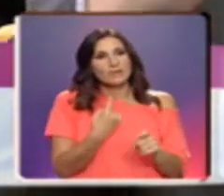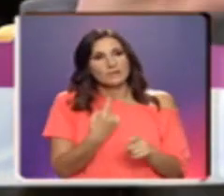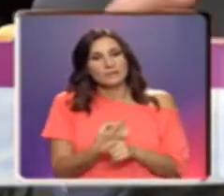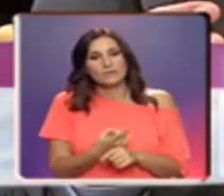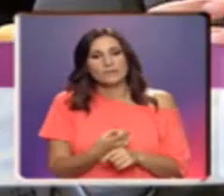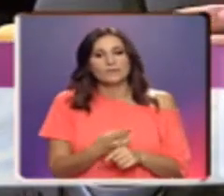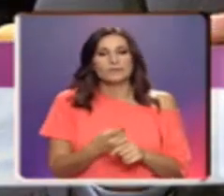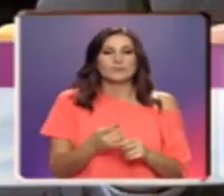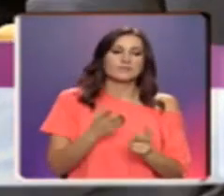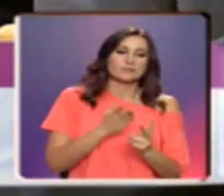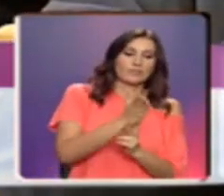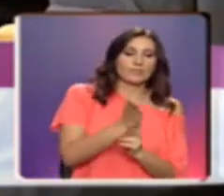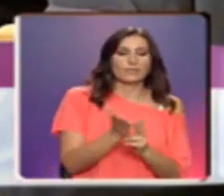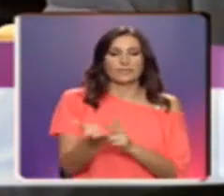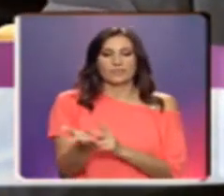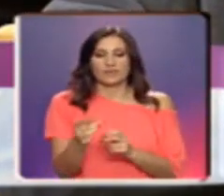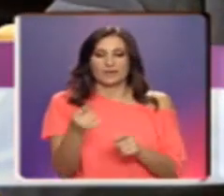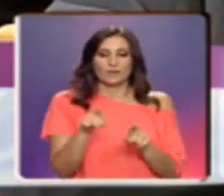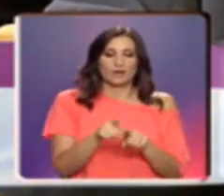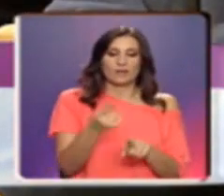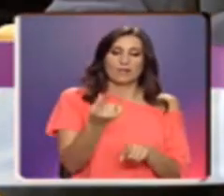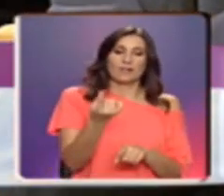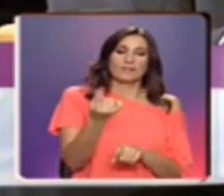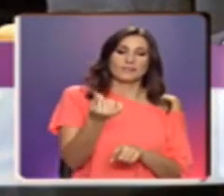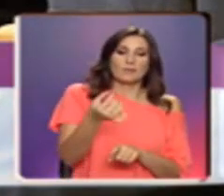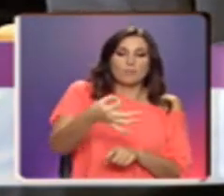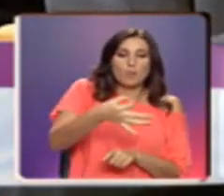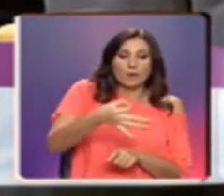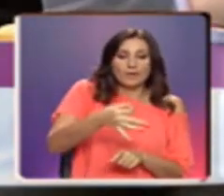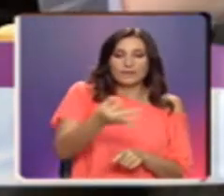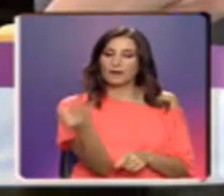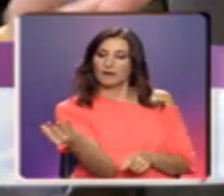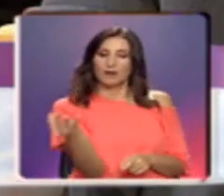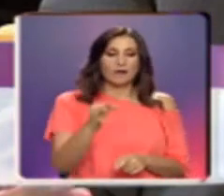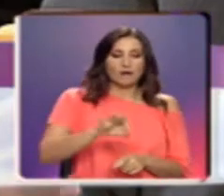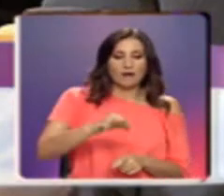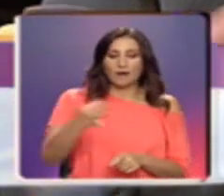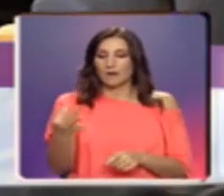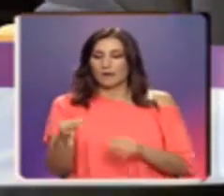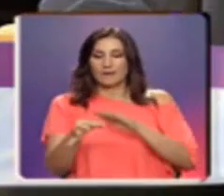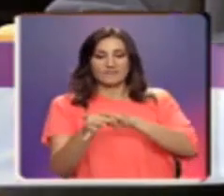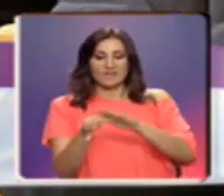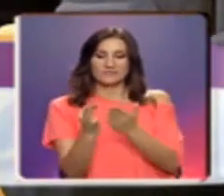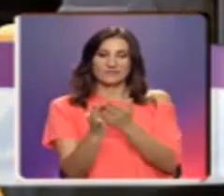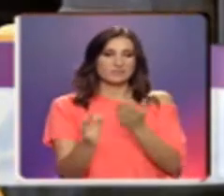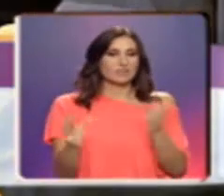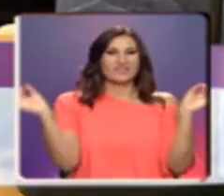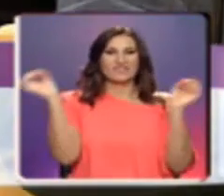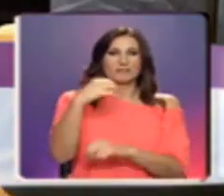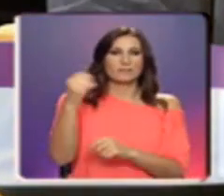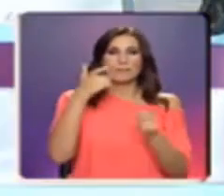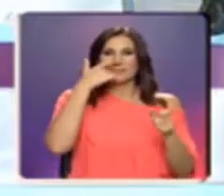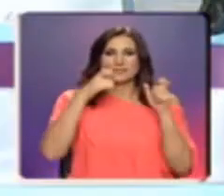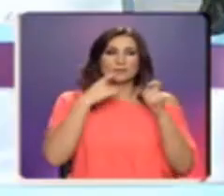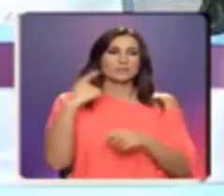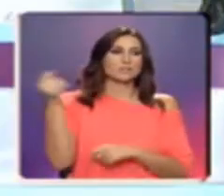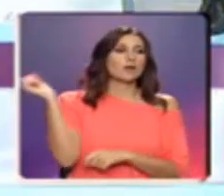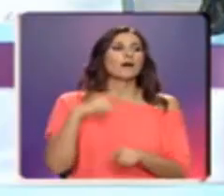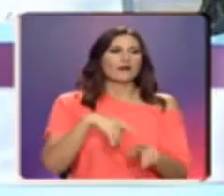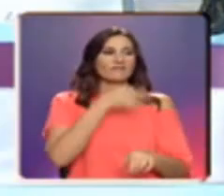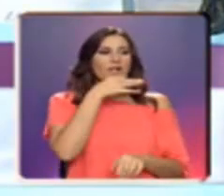é uma bipolarização, é uma moeda, são as mesmas faces da mesma moeda. Ninguém me ligou nenhuma.